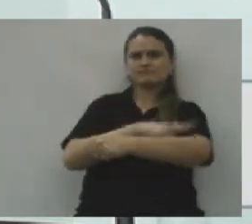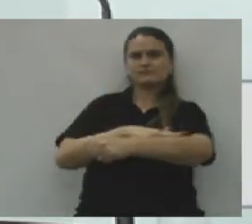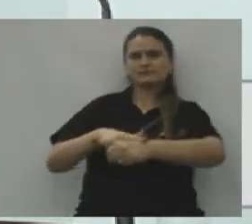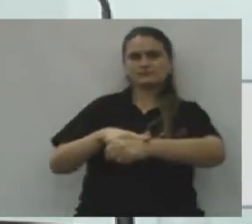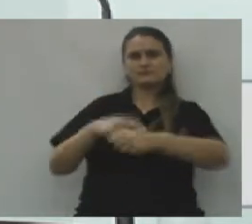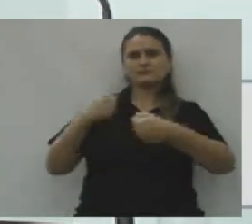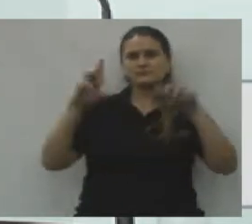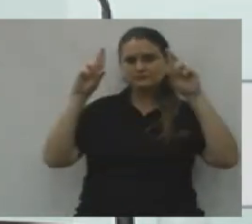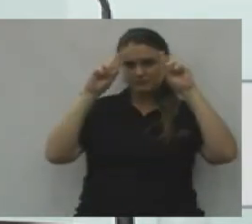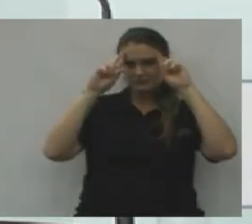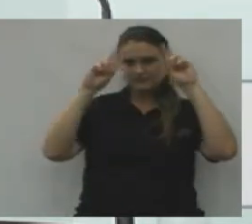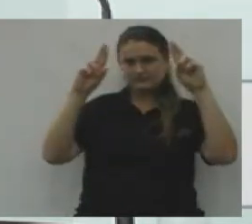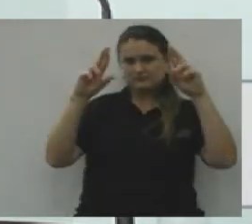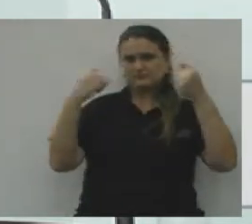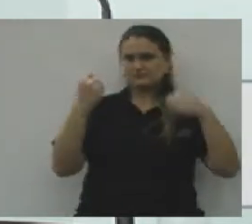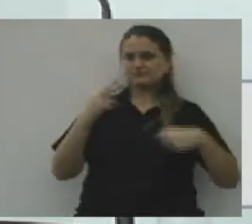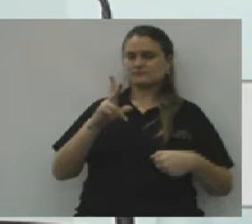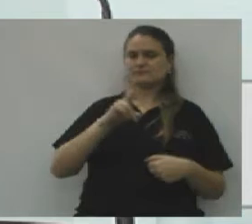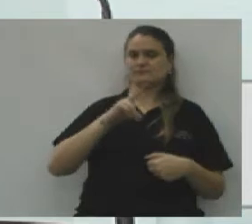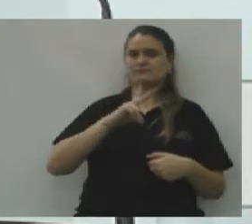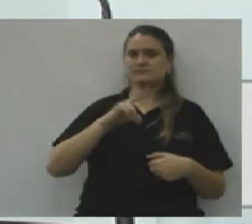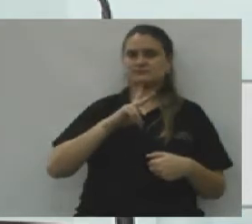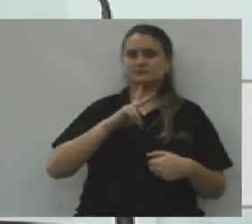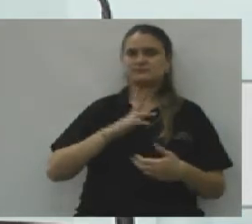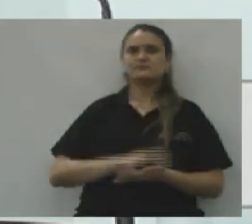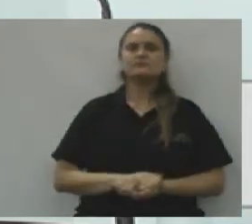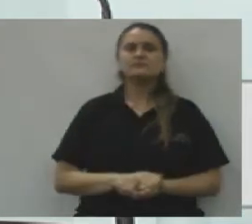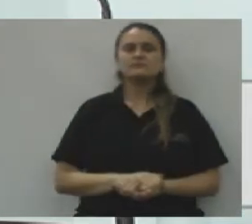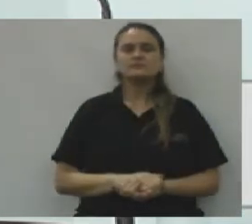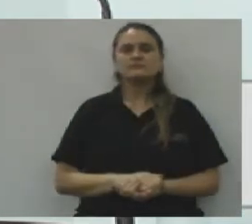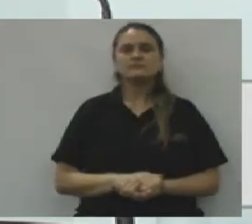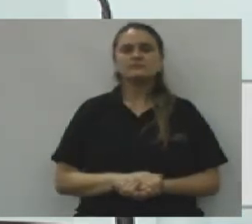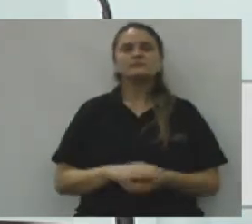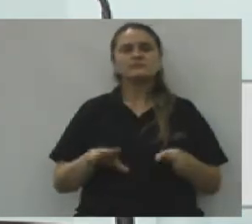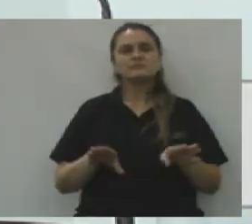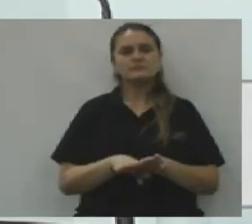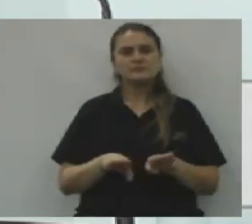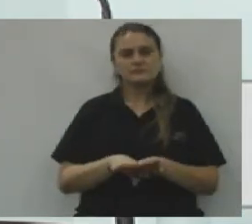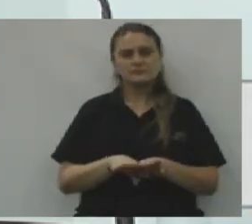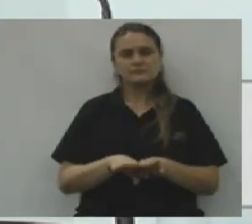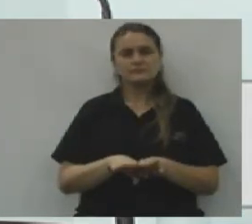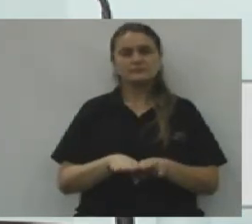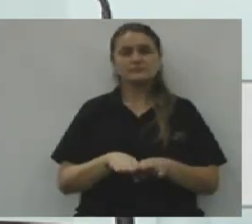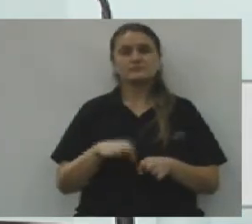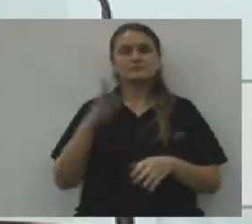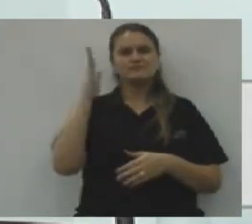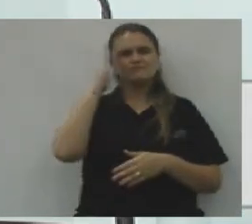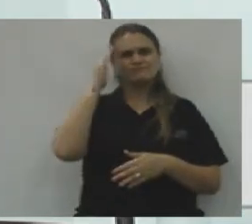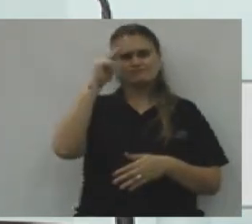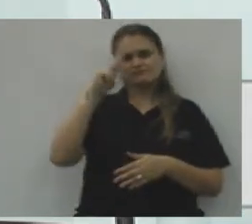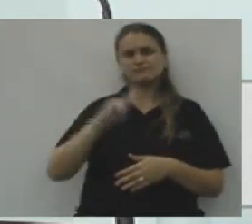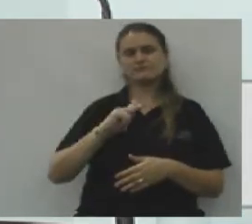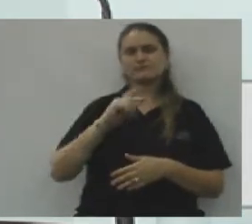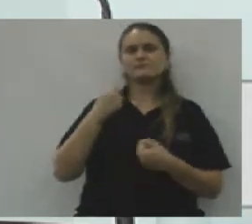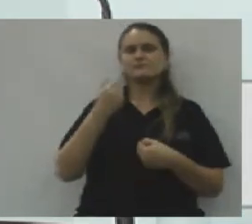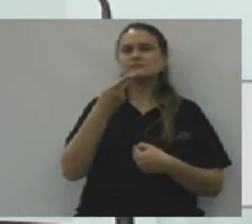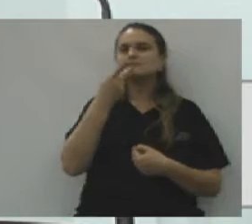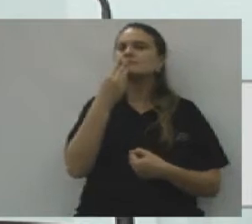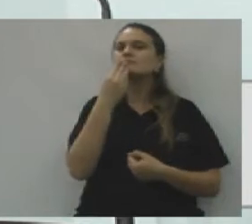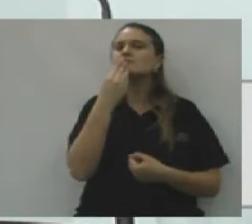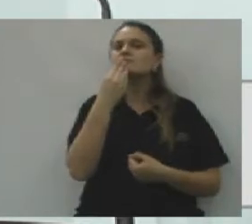respeito e de forma individual ou particular. E também, ao mesmo tempo, saber reconhecer e elogiar em